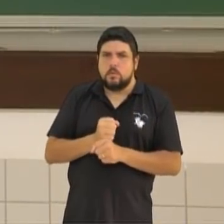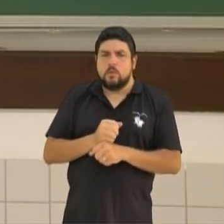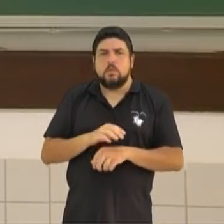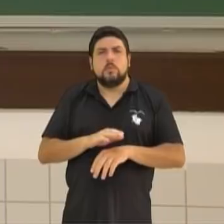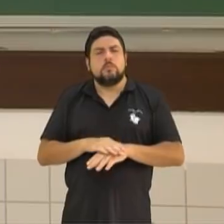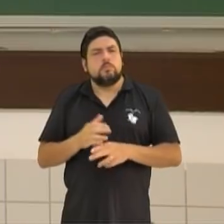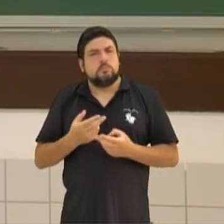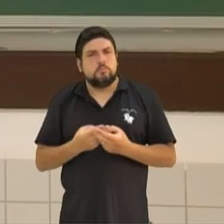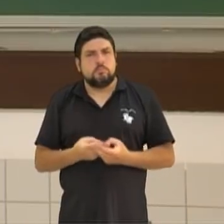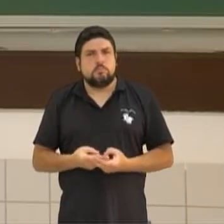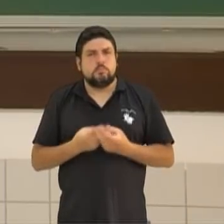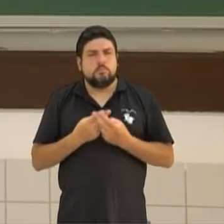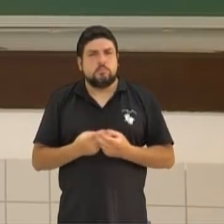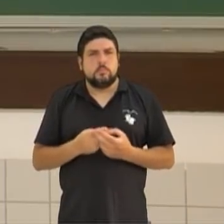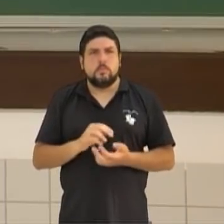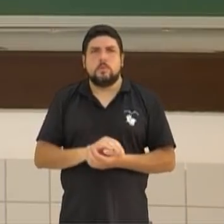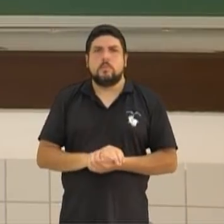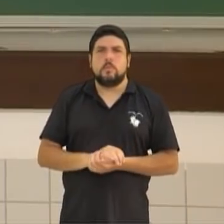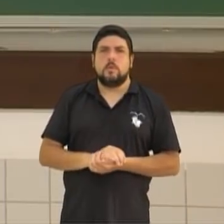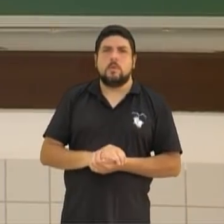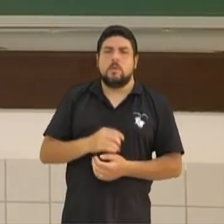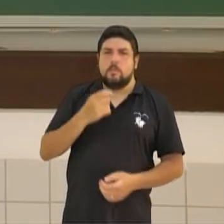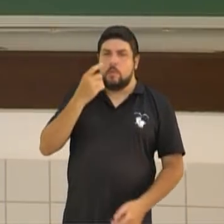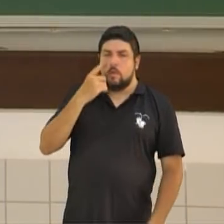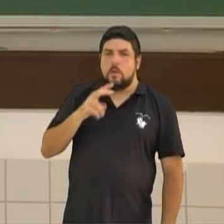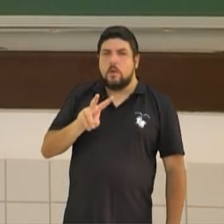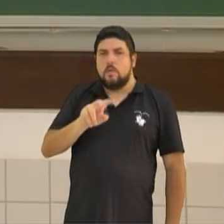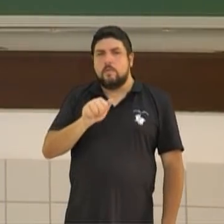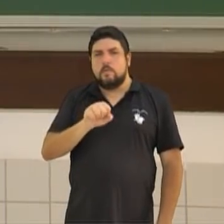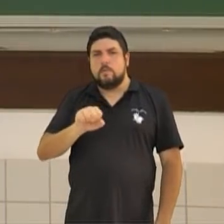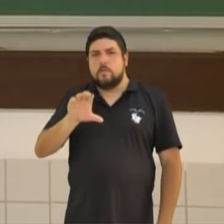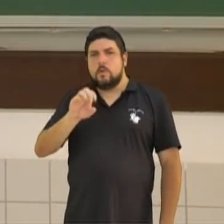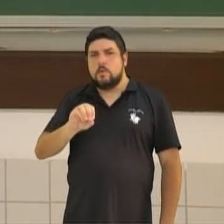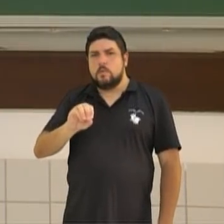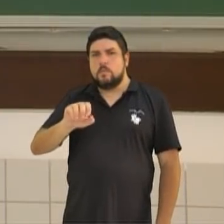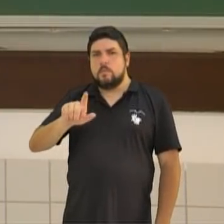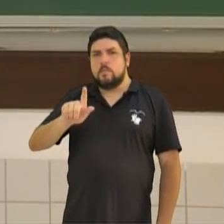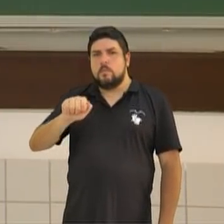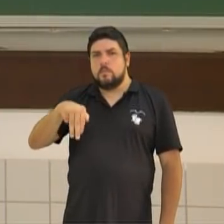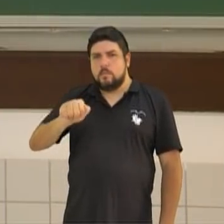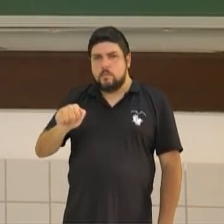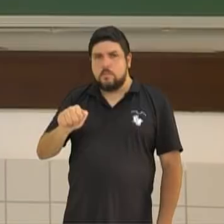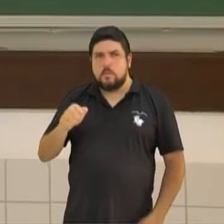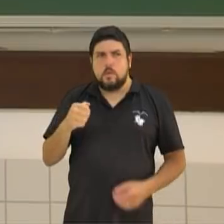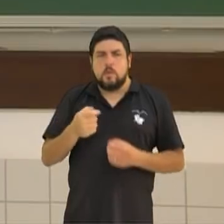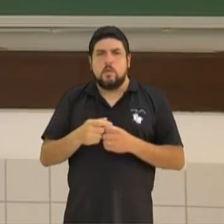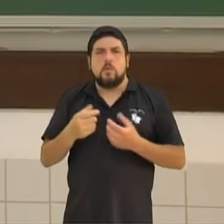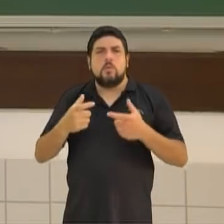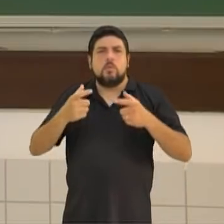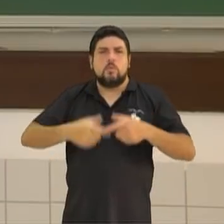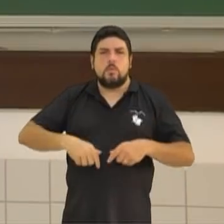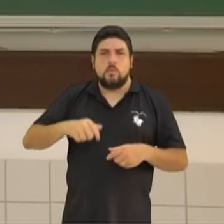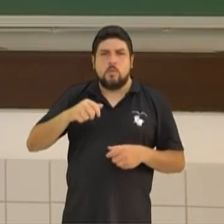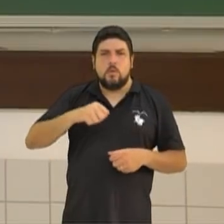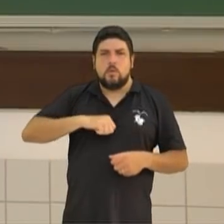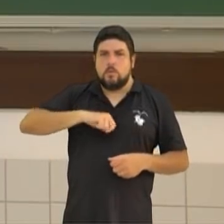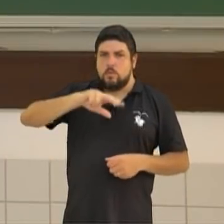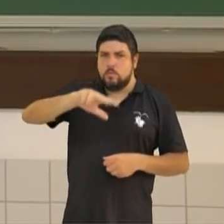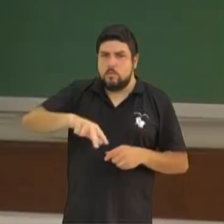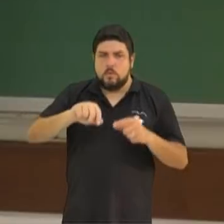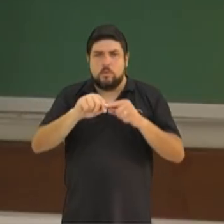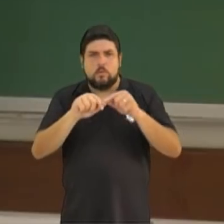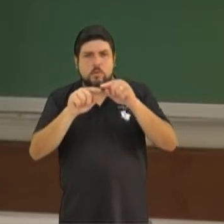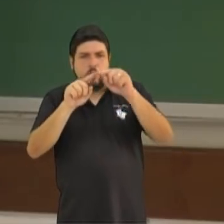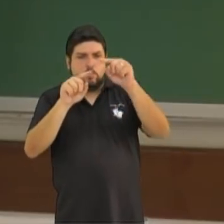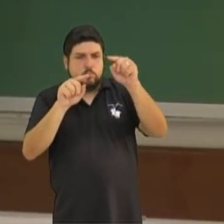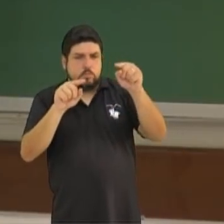paciência. Essa foi a rota feita por Vasco da Gama. Então ele sai de Lisboa, a rota está aqui em preto, desce a costa africana, aqui ele